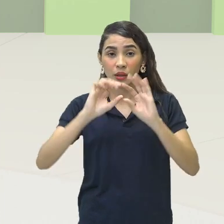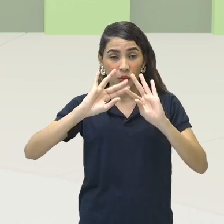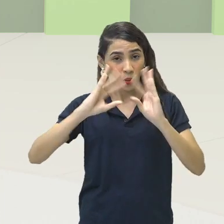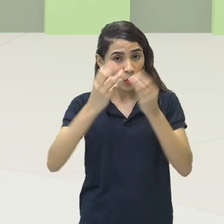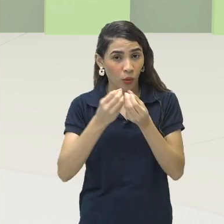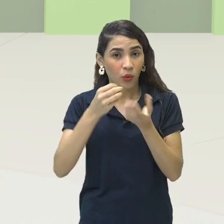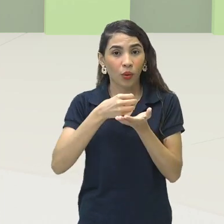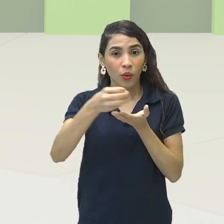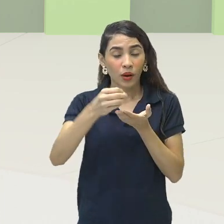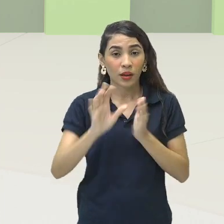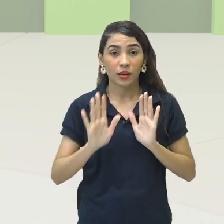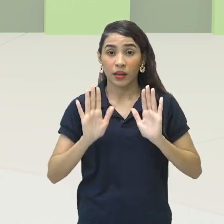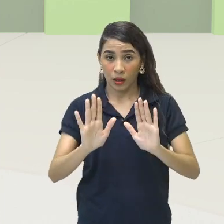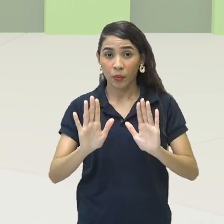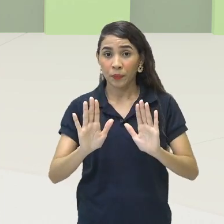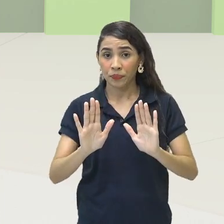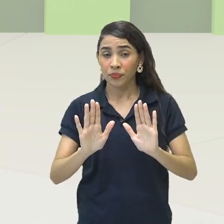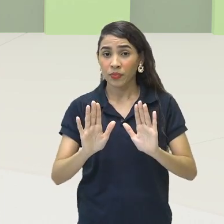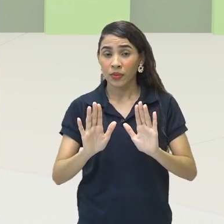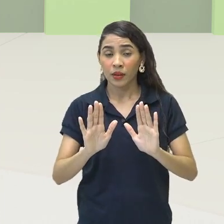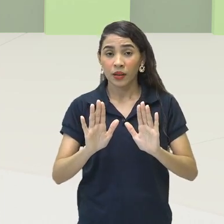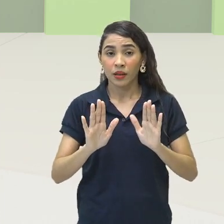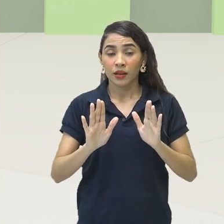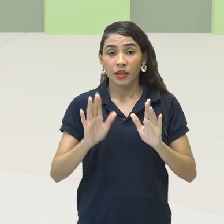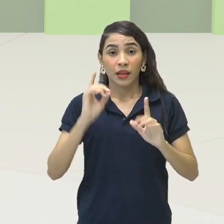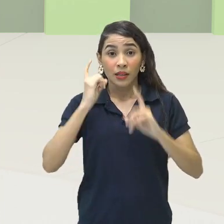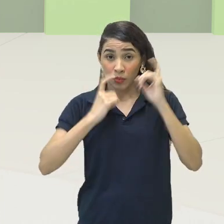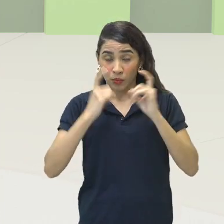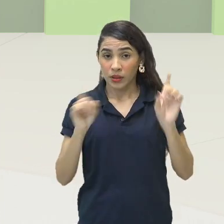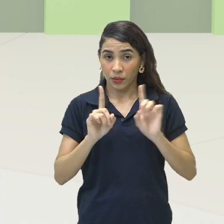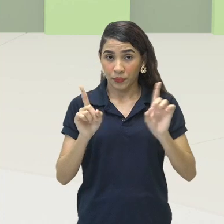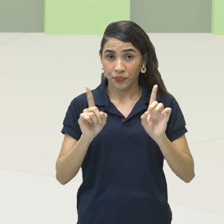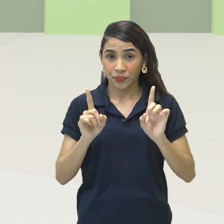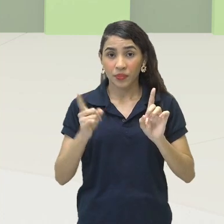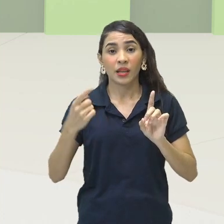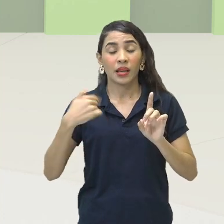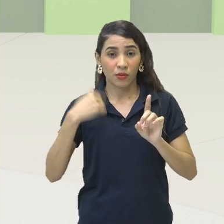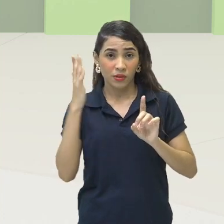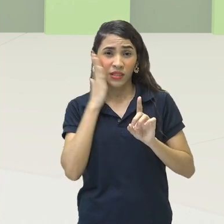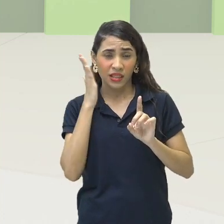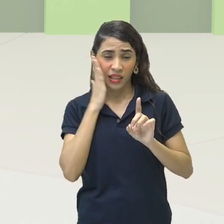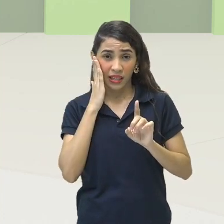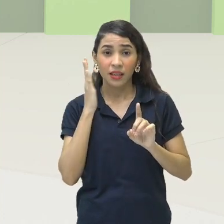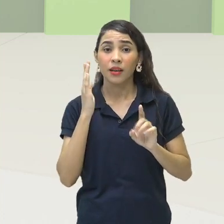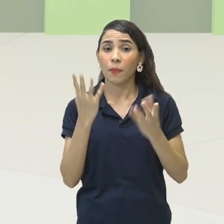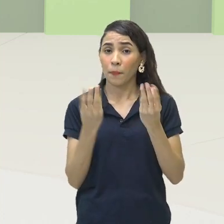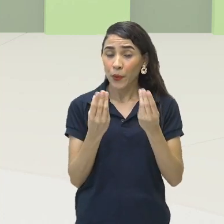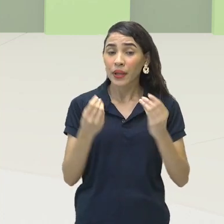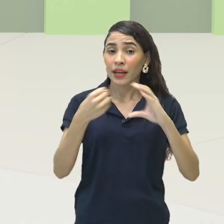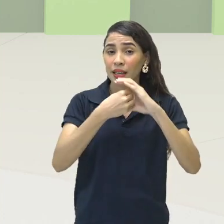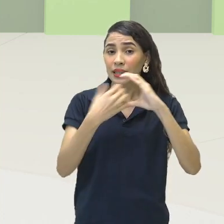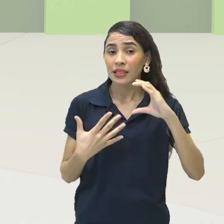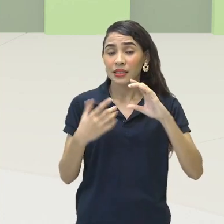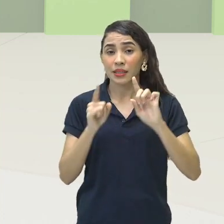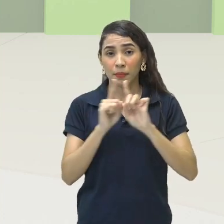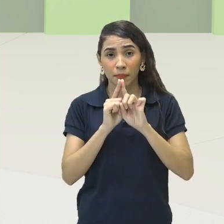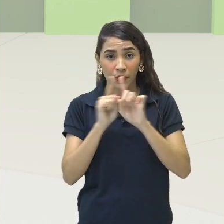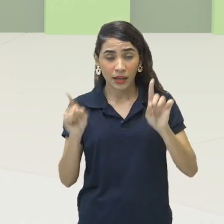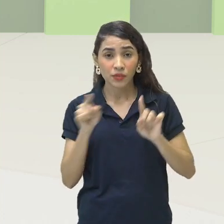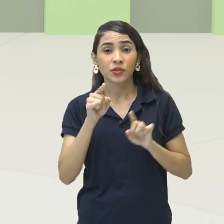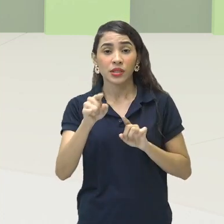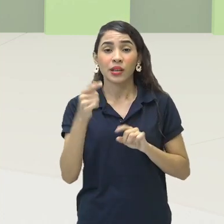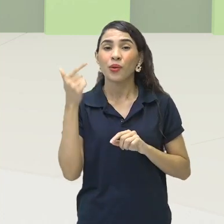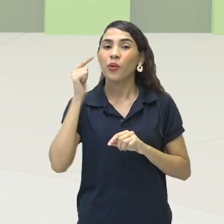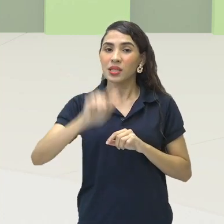orgânicos. Calma, calma, não vai se desesperar. Eu sei que são muitas propriedades, mas você